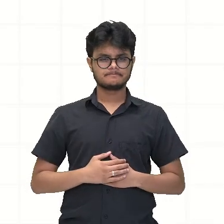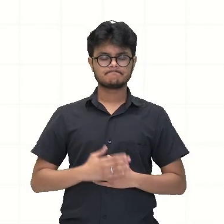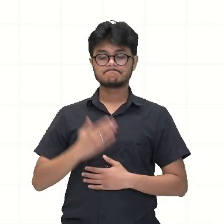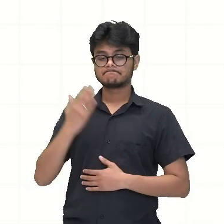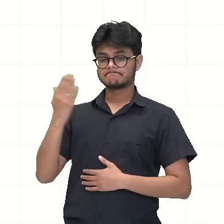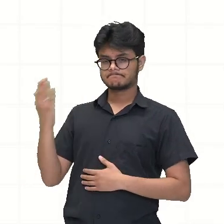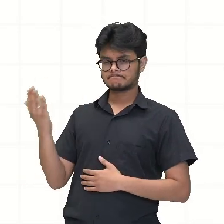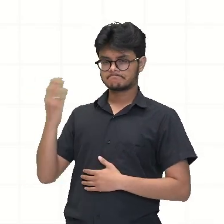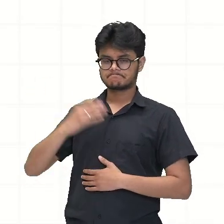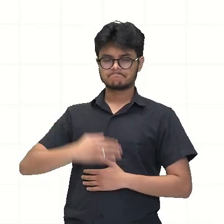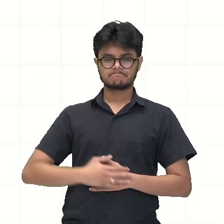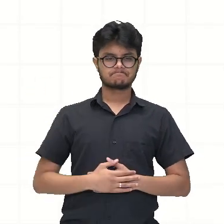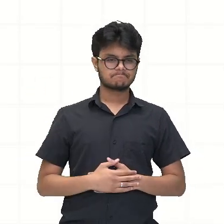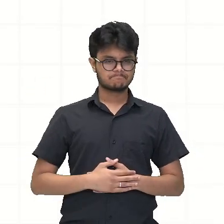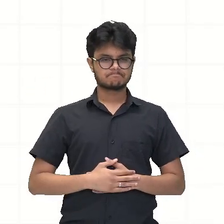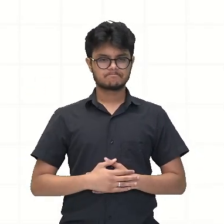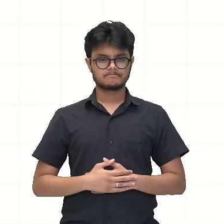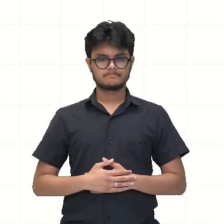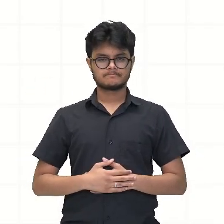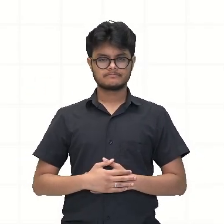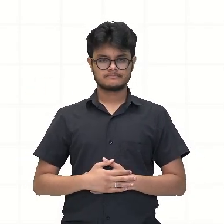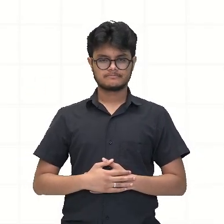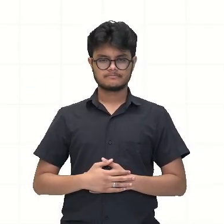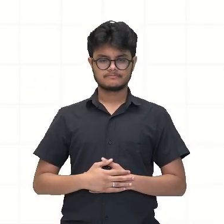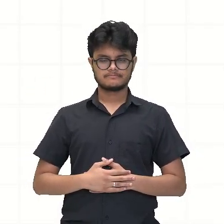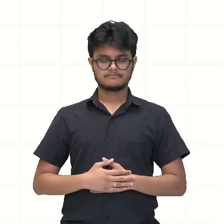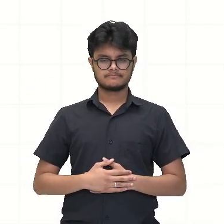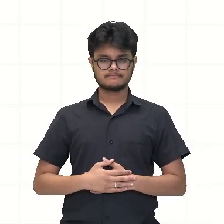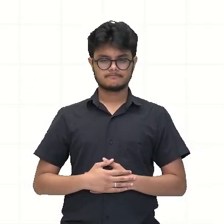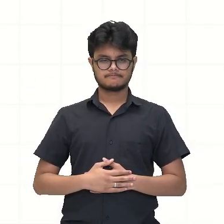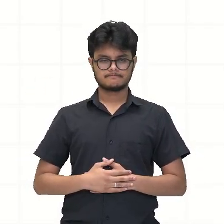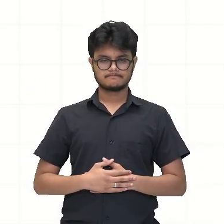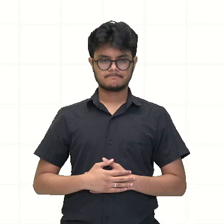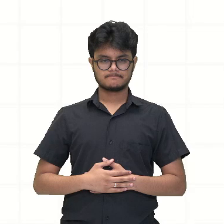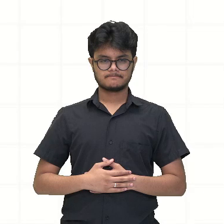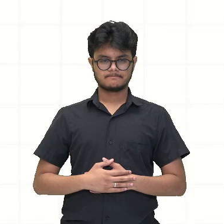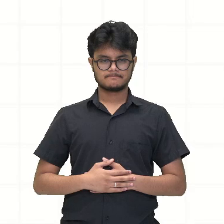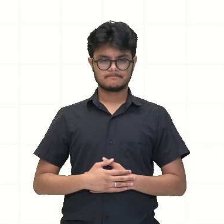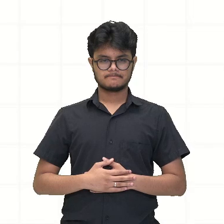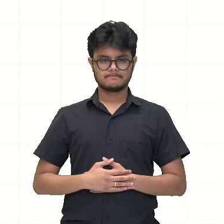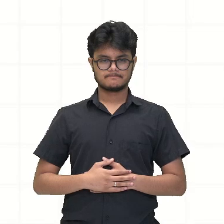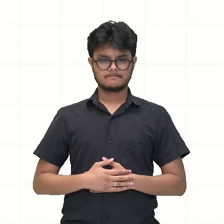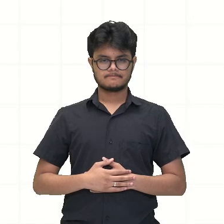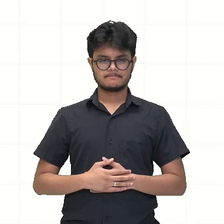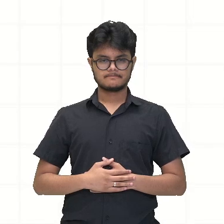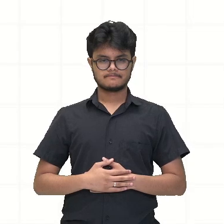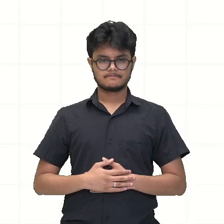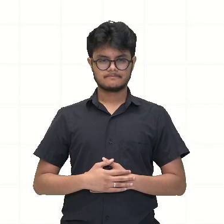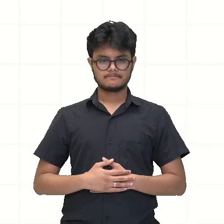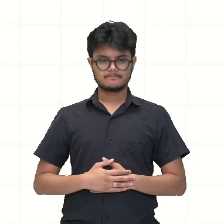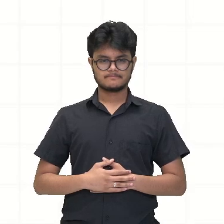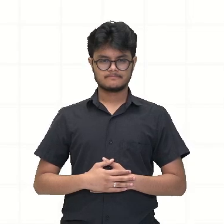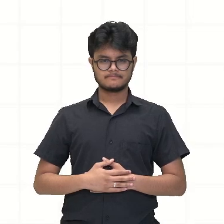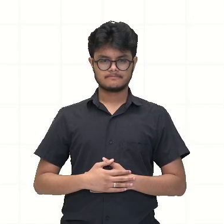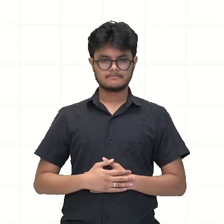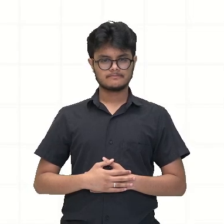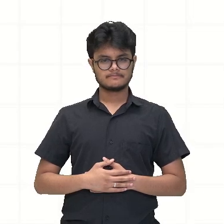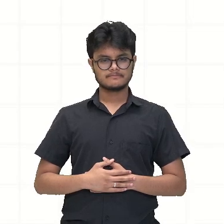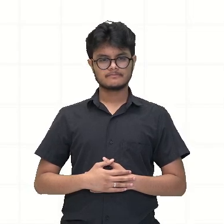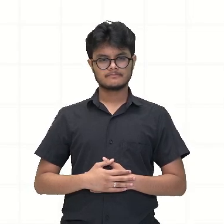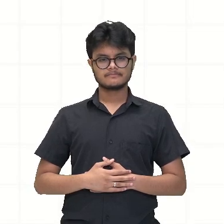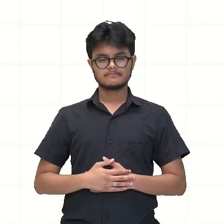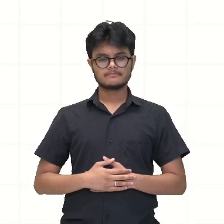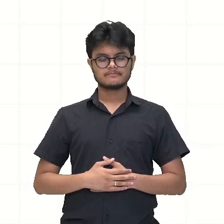questão diz aqui, ó, justamente, considerando S, o salário pago, e T, o número de horas extras